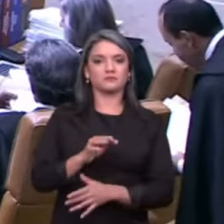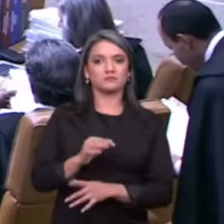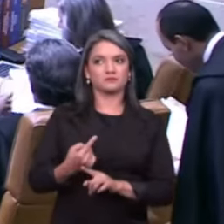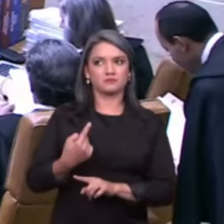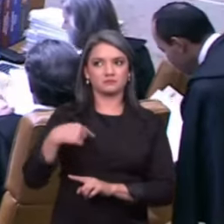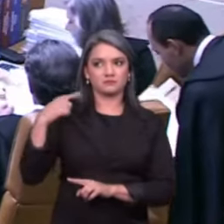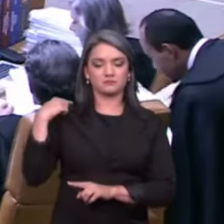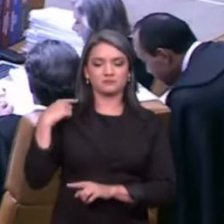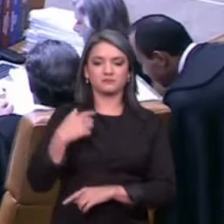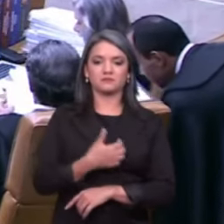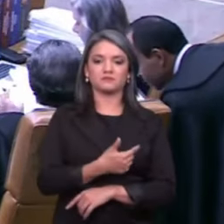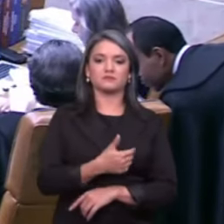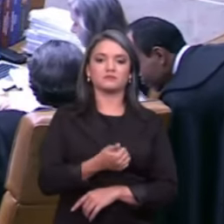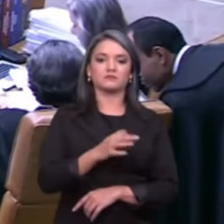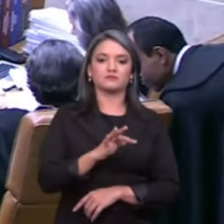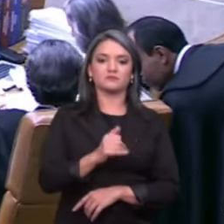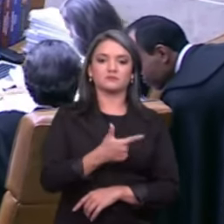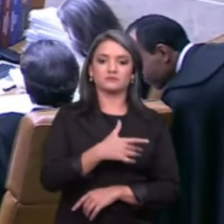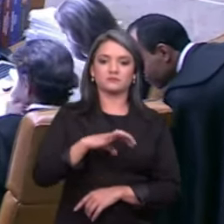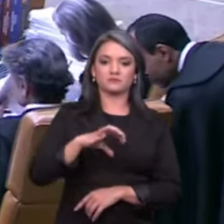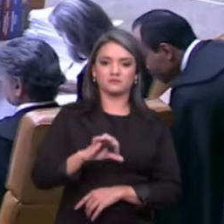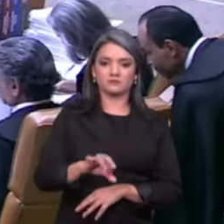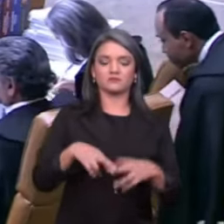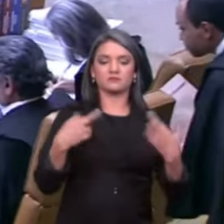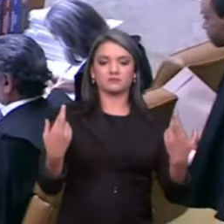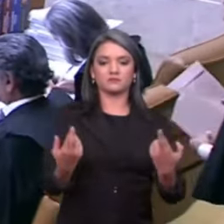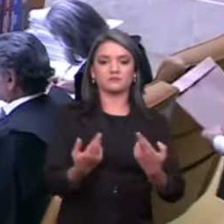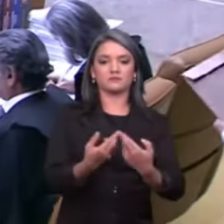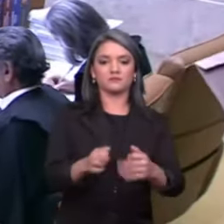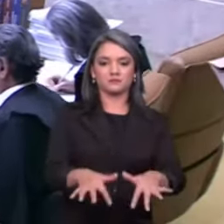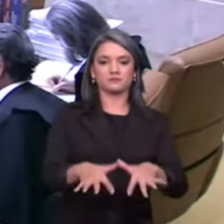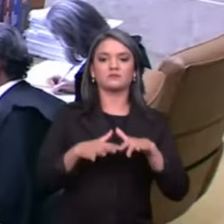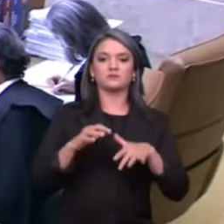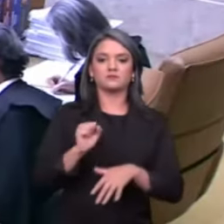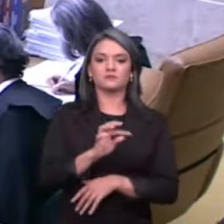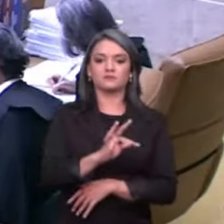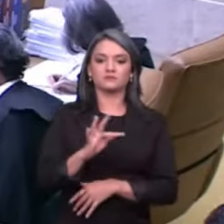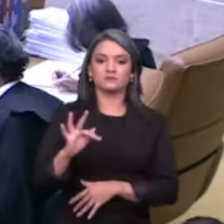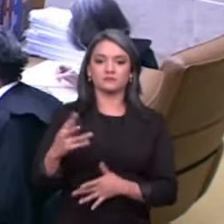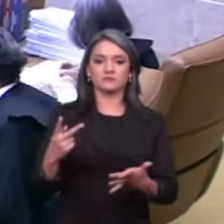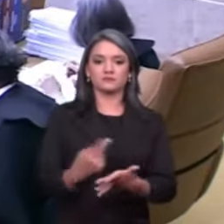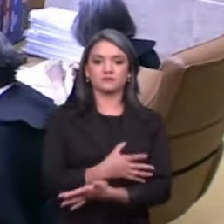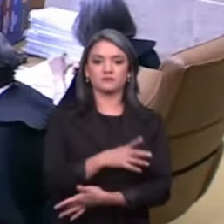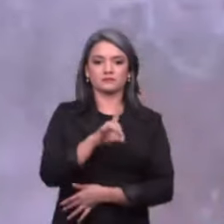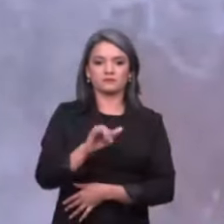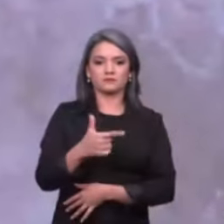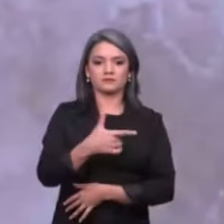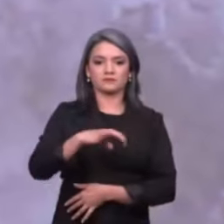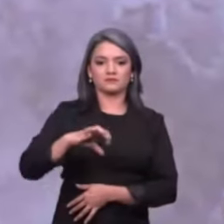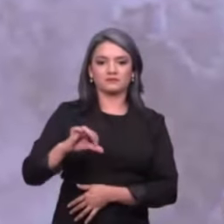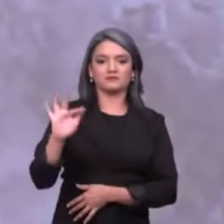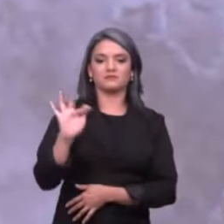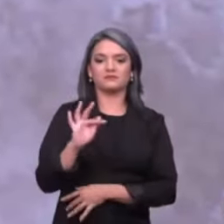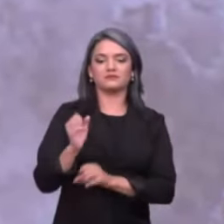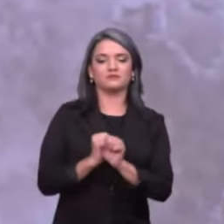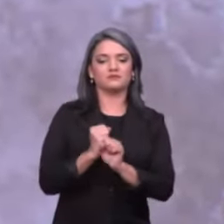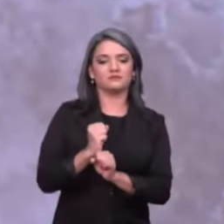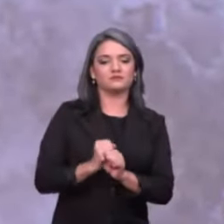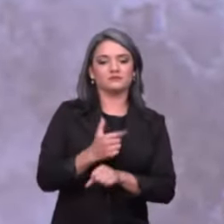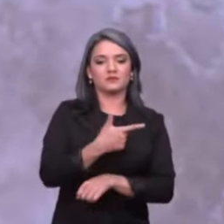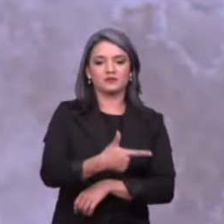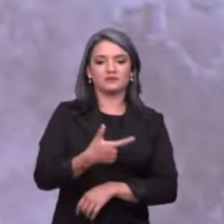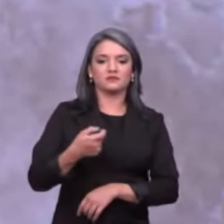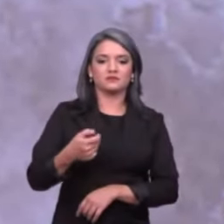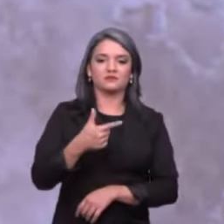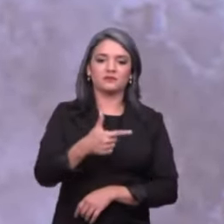A nona sessão extraordinária do plenário do Supremo Tribunal Federal, realizada em 29 de fevereiro de 2024.